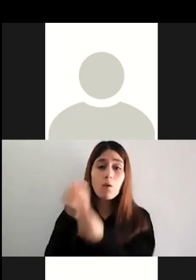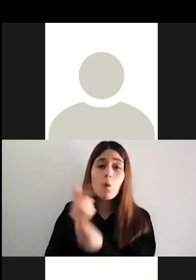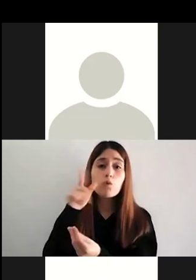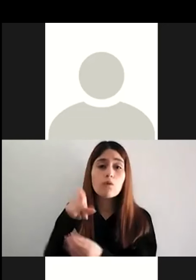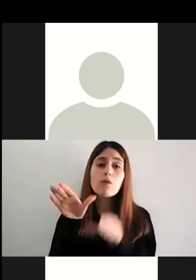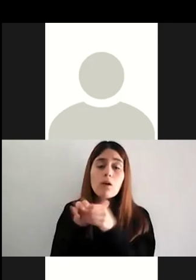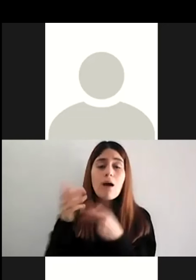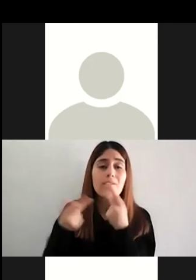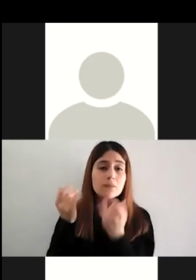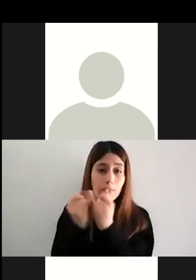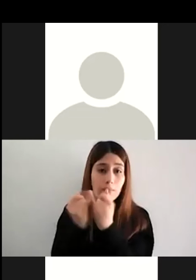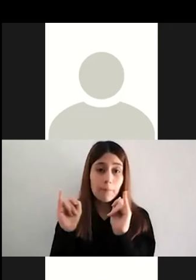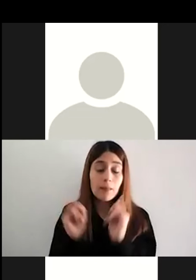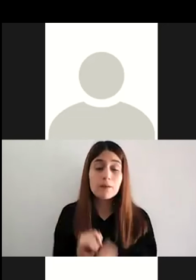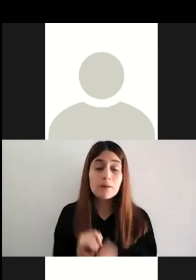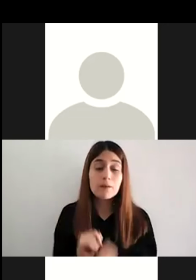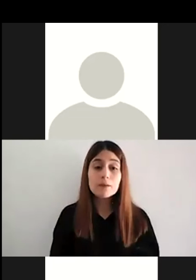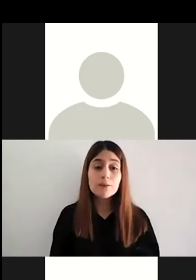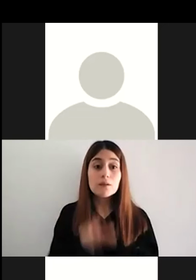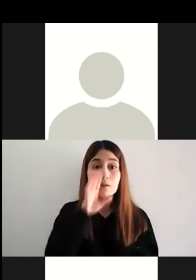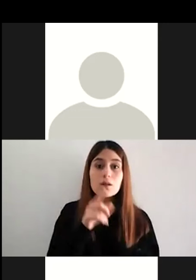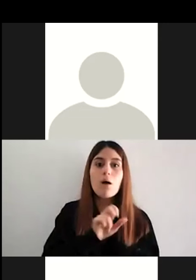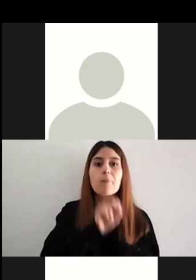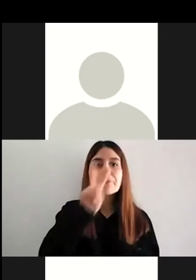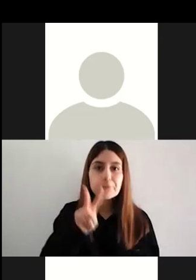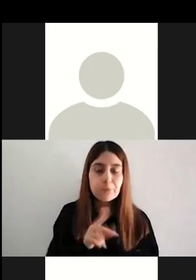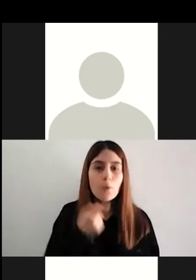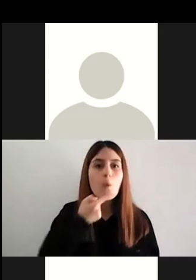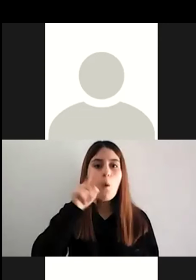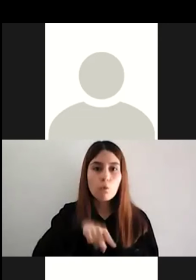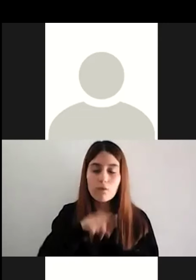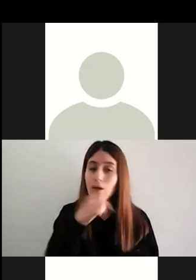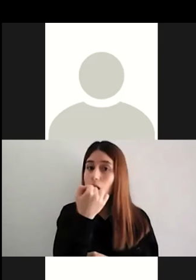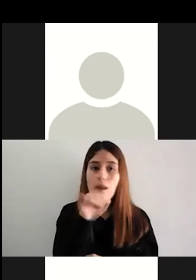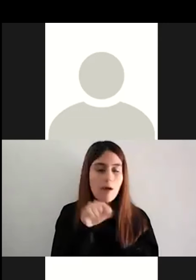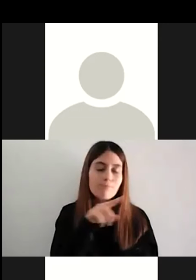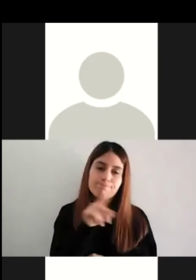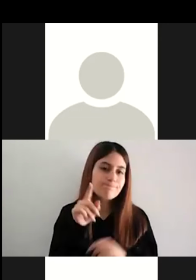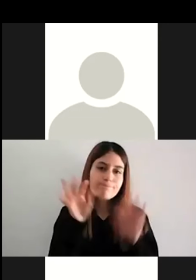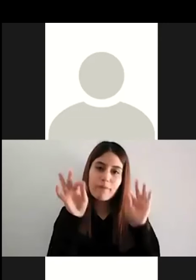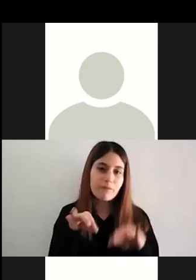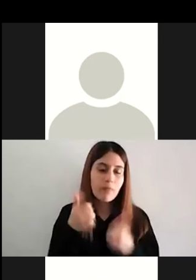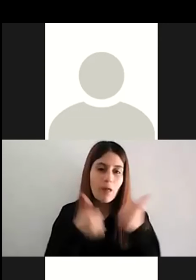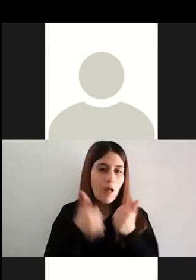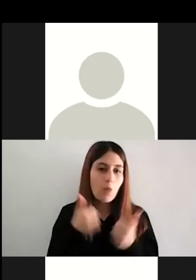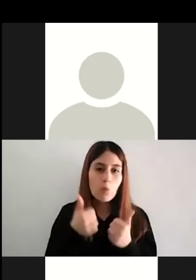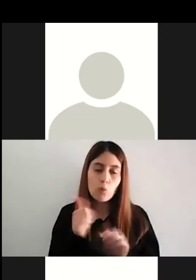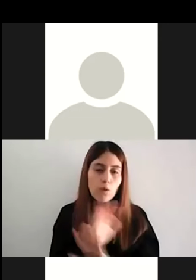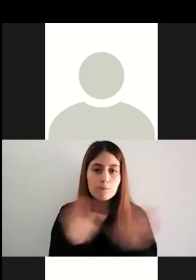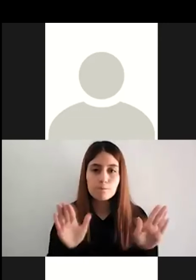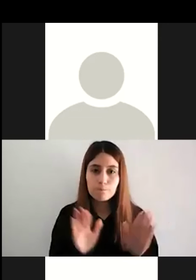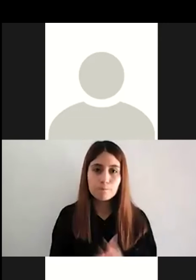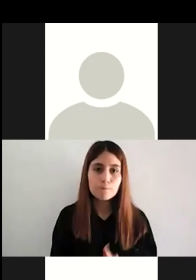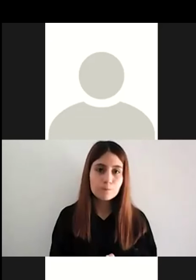independente. As que tiveram o segundo parecer desfavorável, terminou aqui o seu processo de candidatura. No